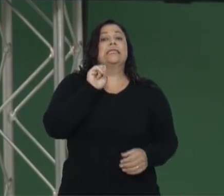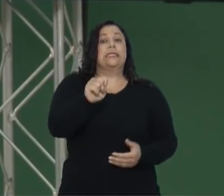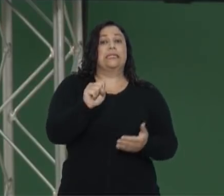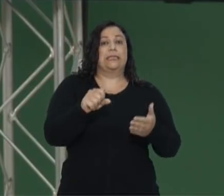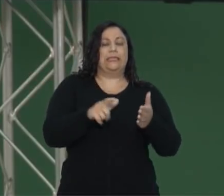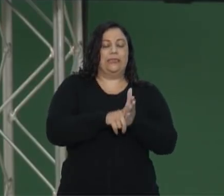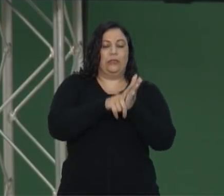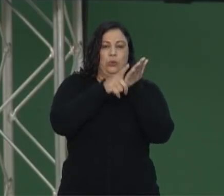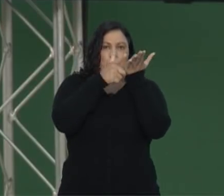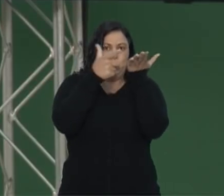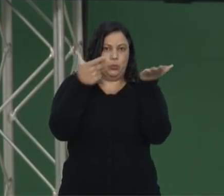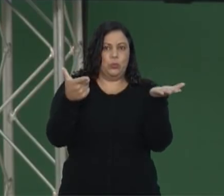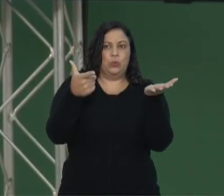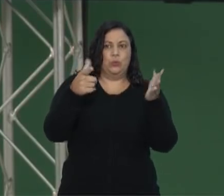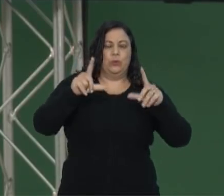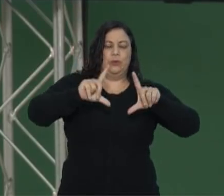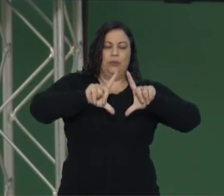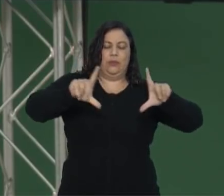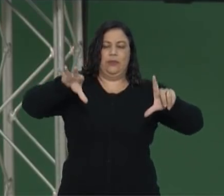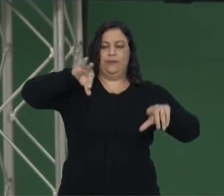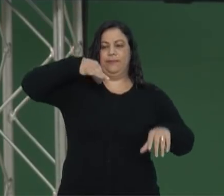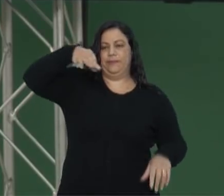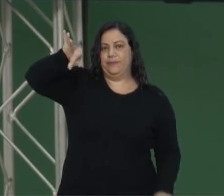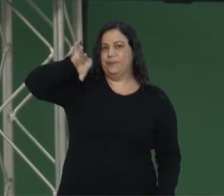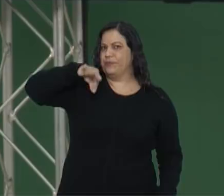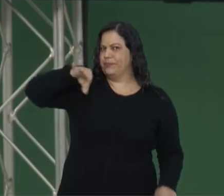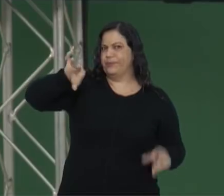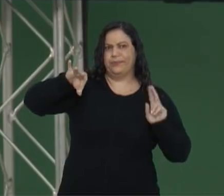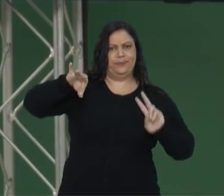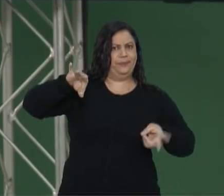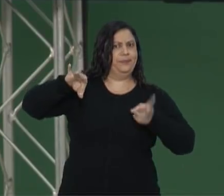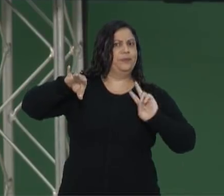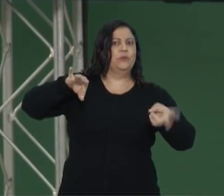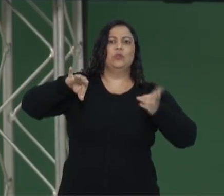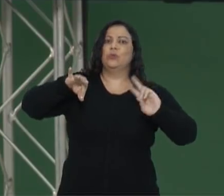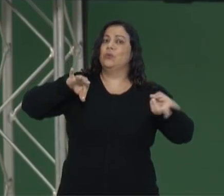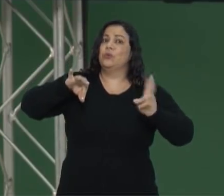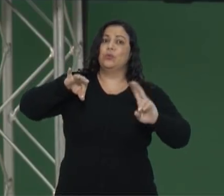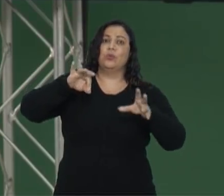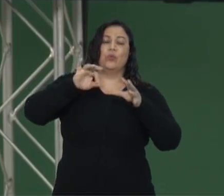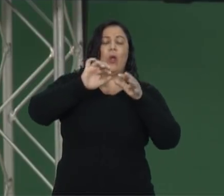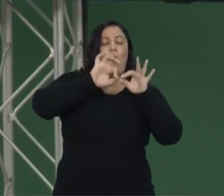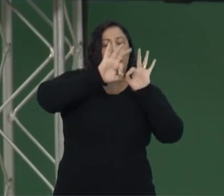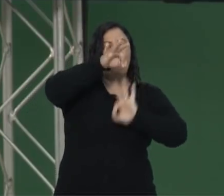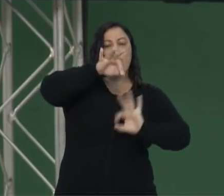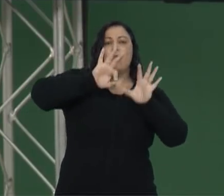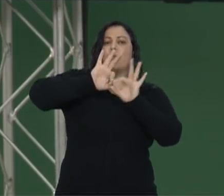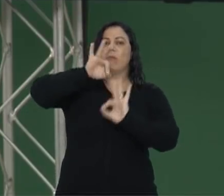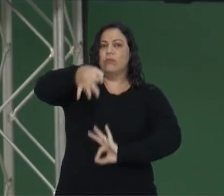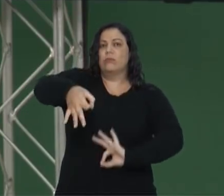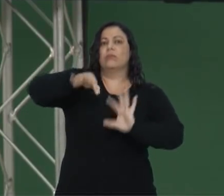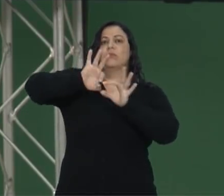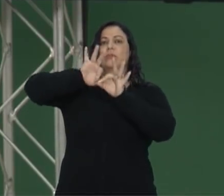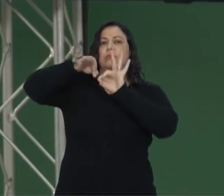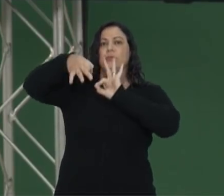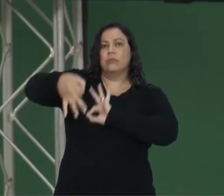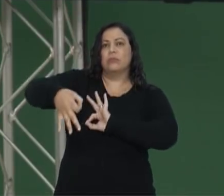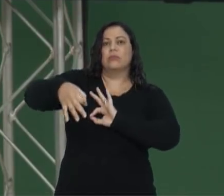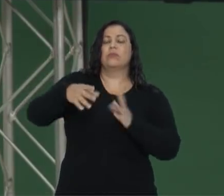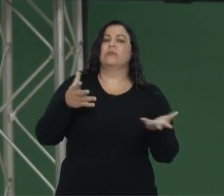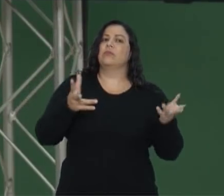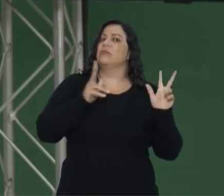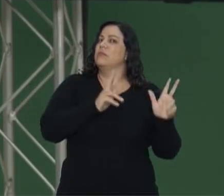eu corto ela em tiras, continua sendo jornal. Quimicamente ainda é o mesmo material, só mudou a